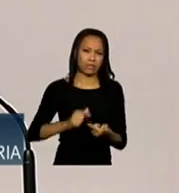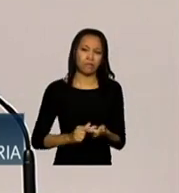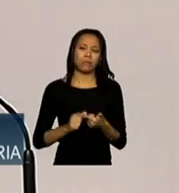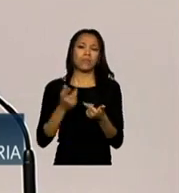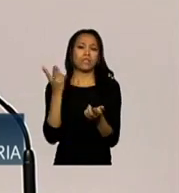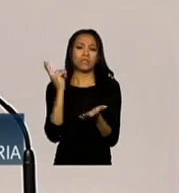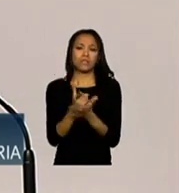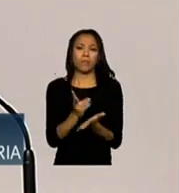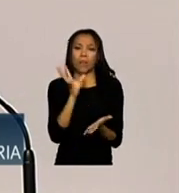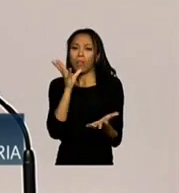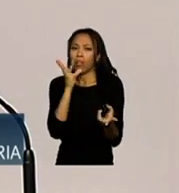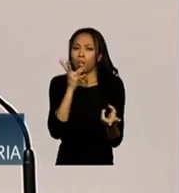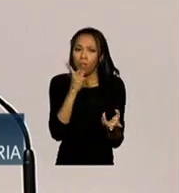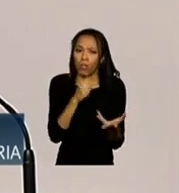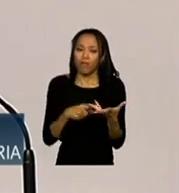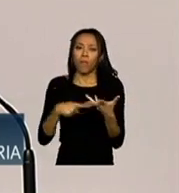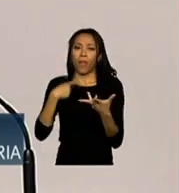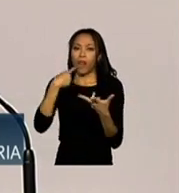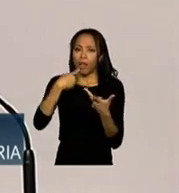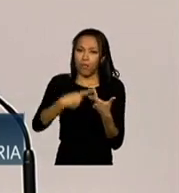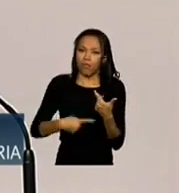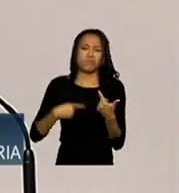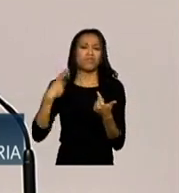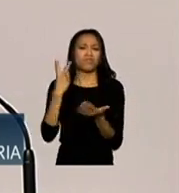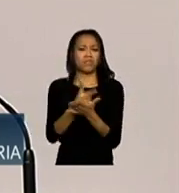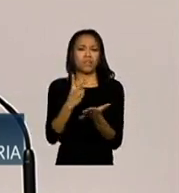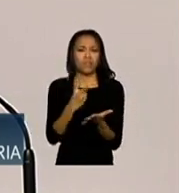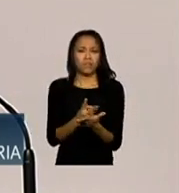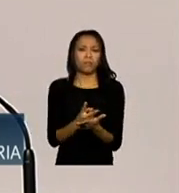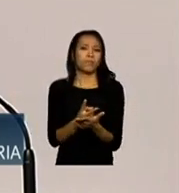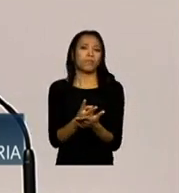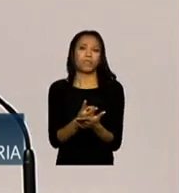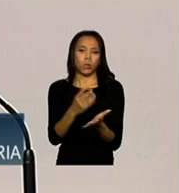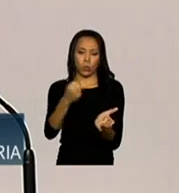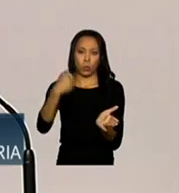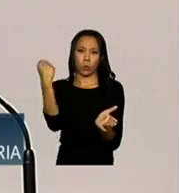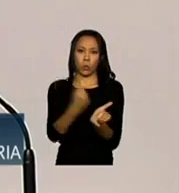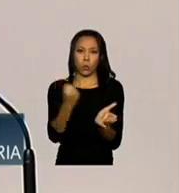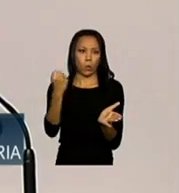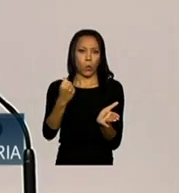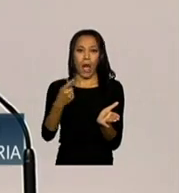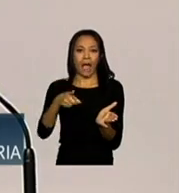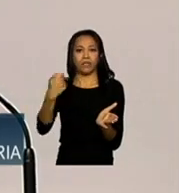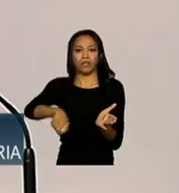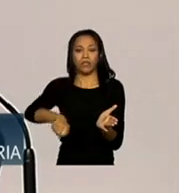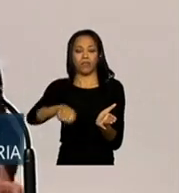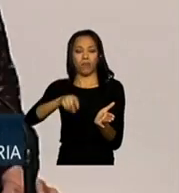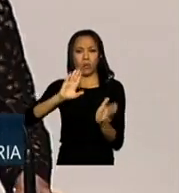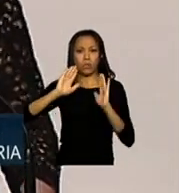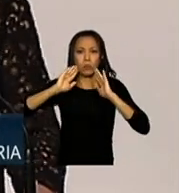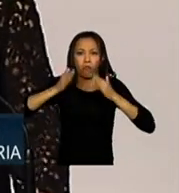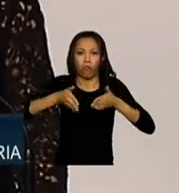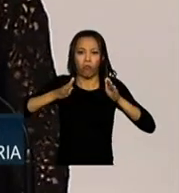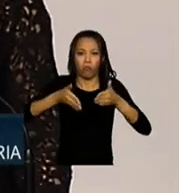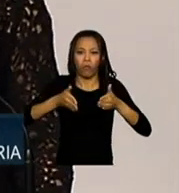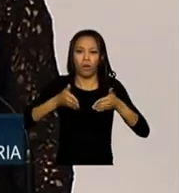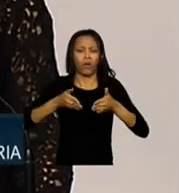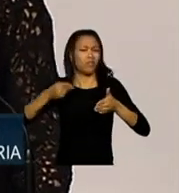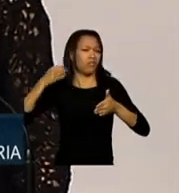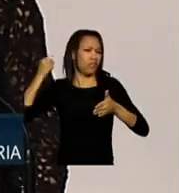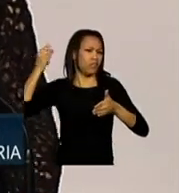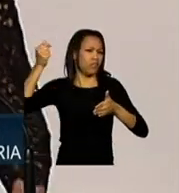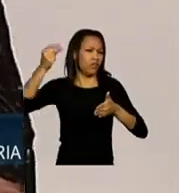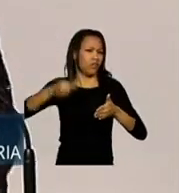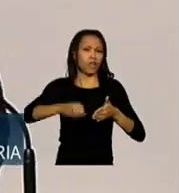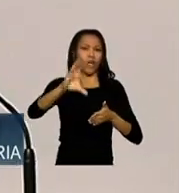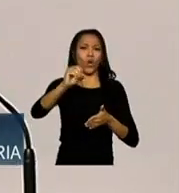burocrática, que o Brasil, a tradição do selo e do carimbo que o Brasil adotou desde a